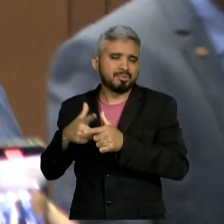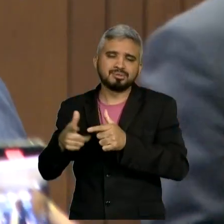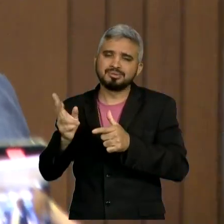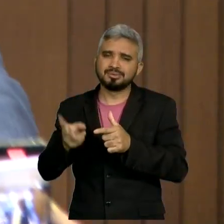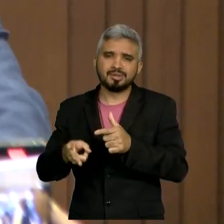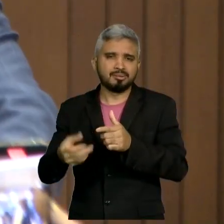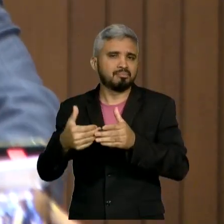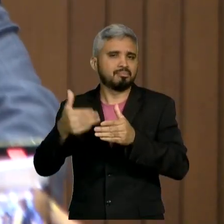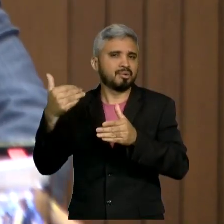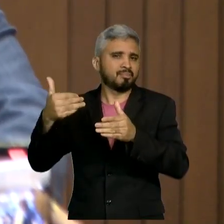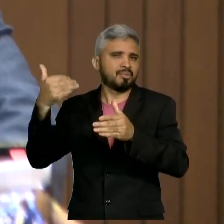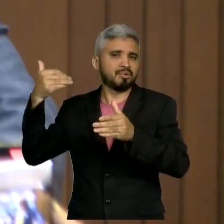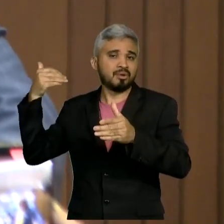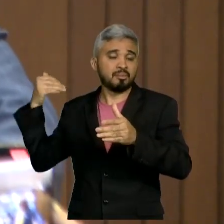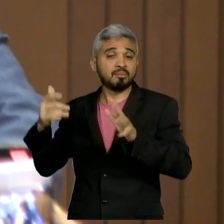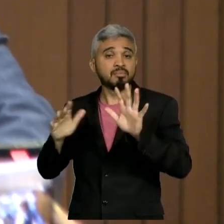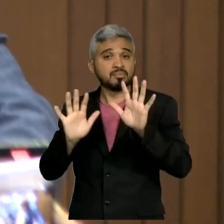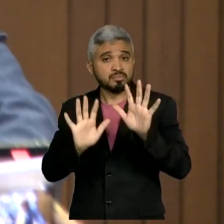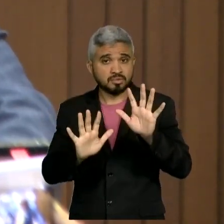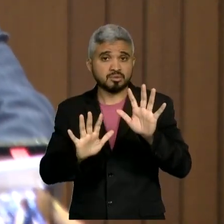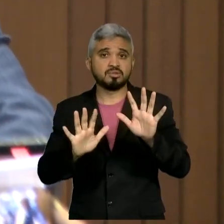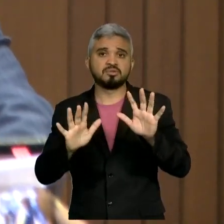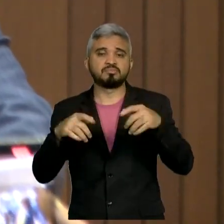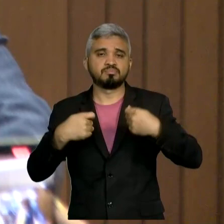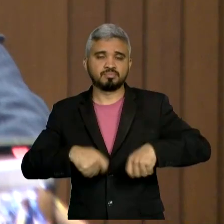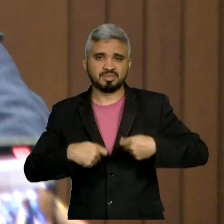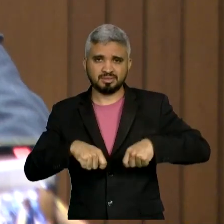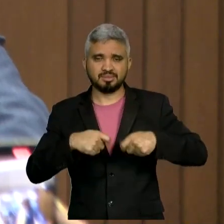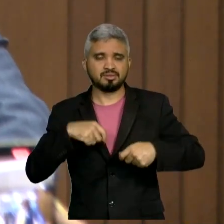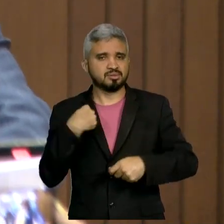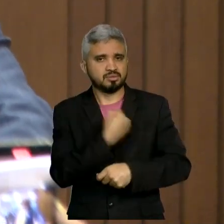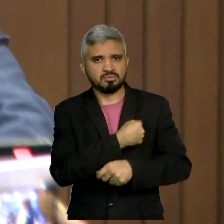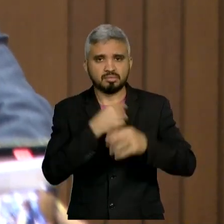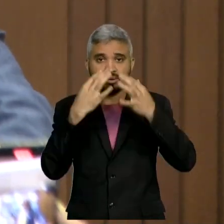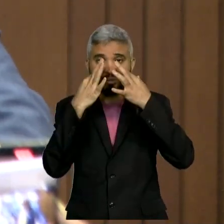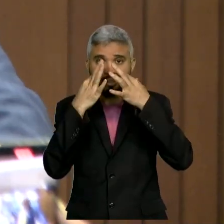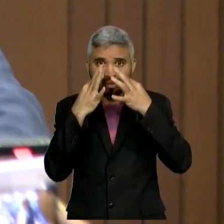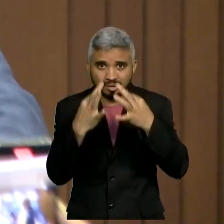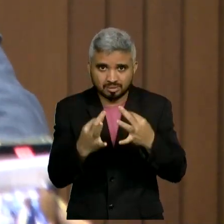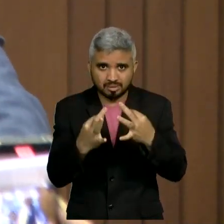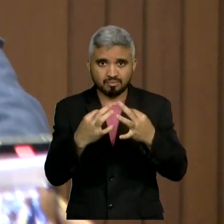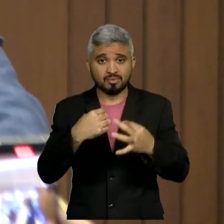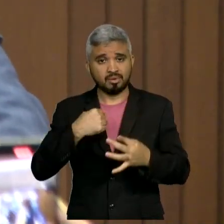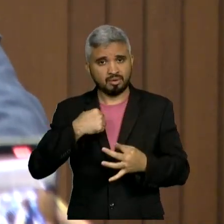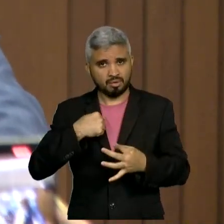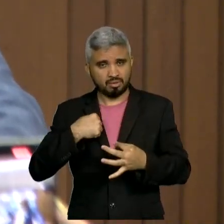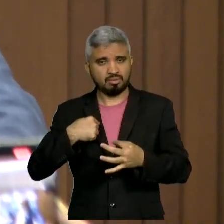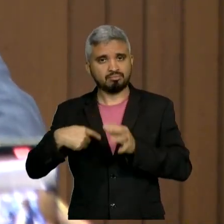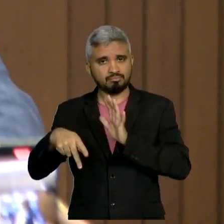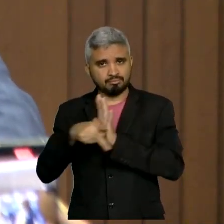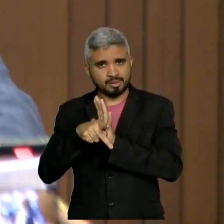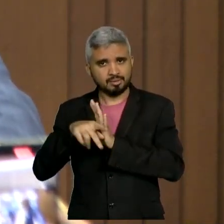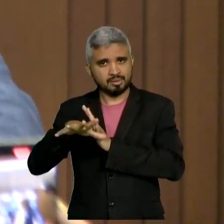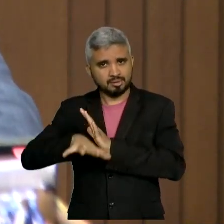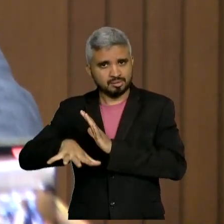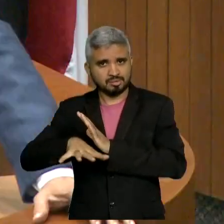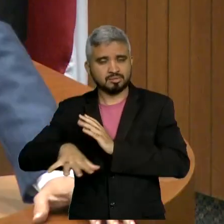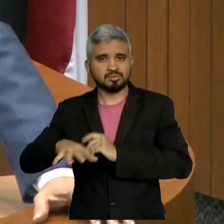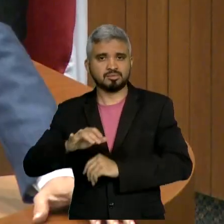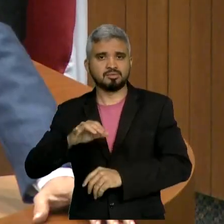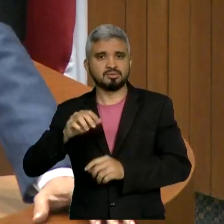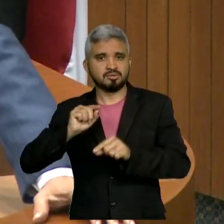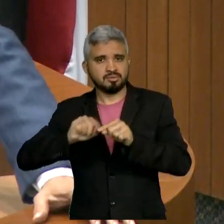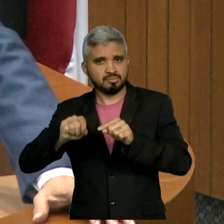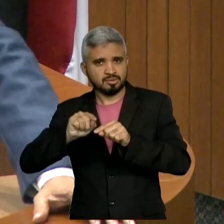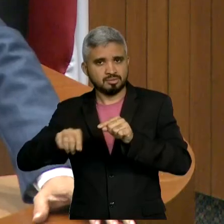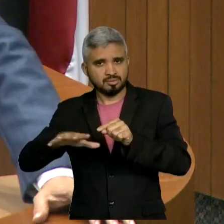poder estar aqui atento, colaborando. Eu também sou da Baixada, temos vários amigos, amigas,